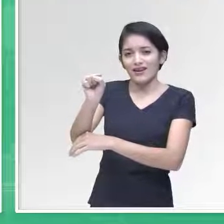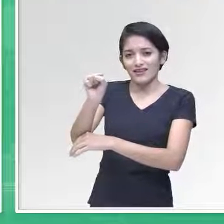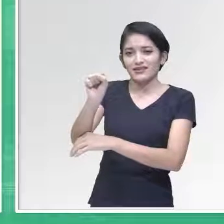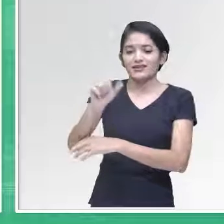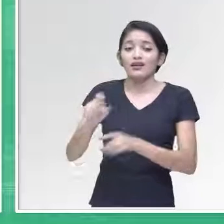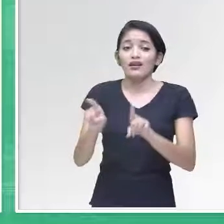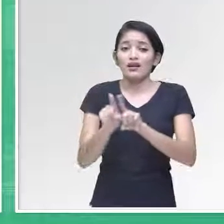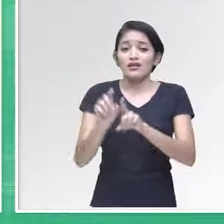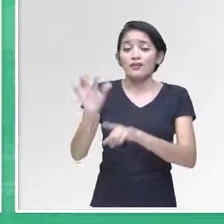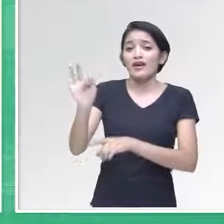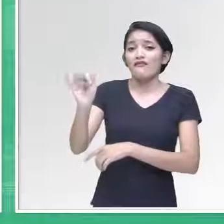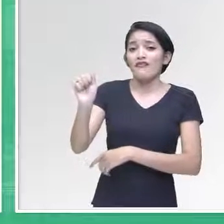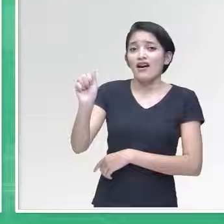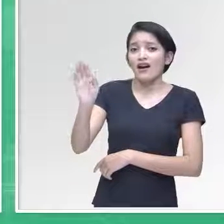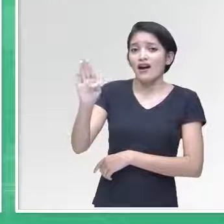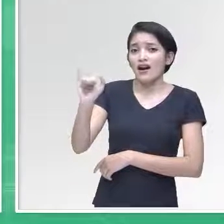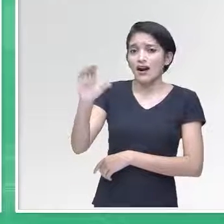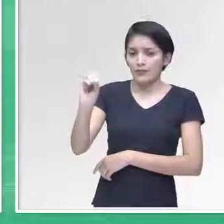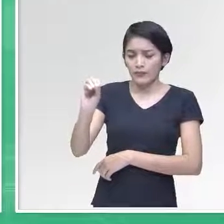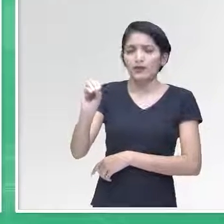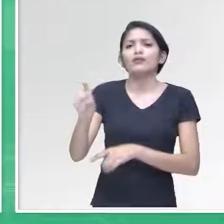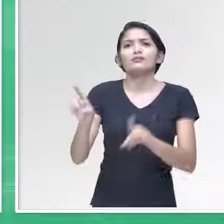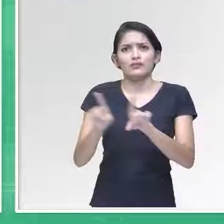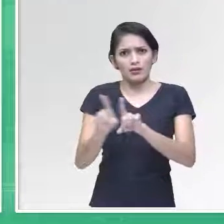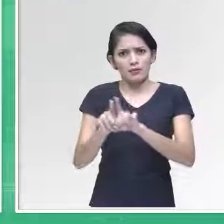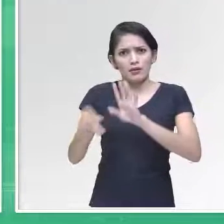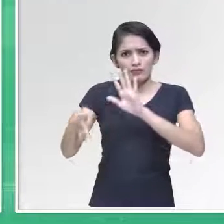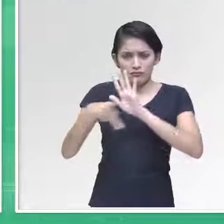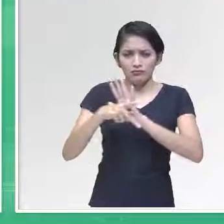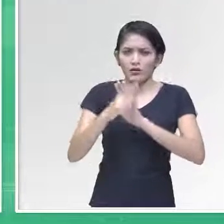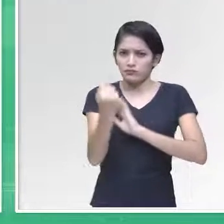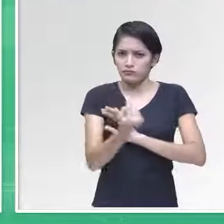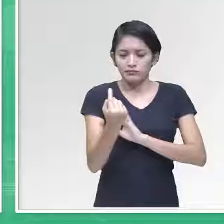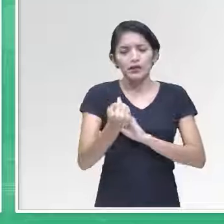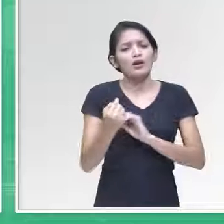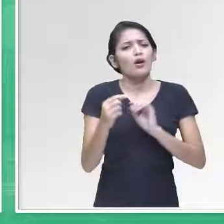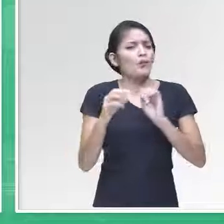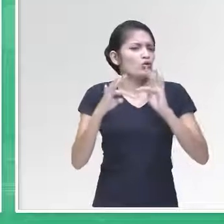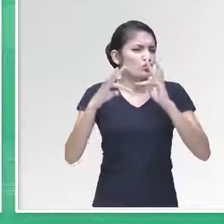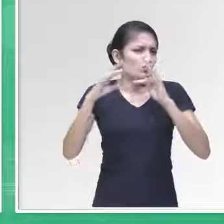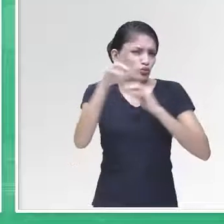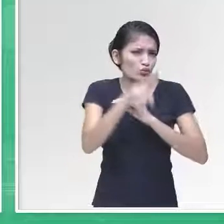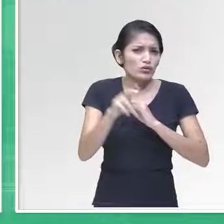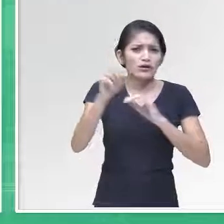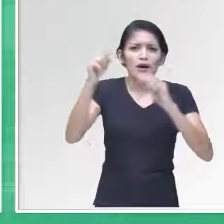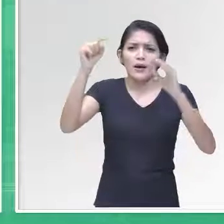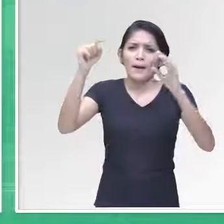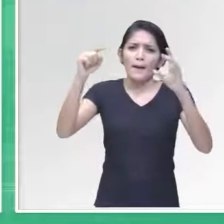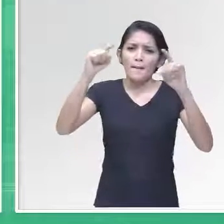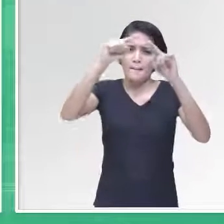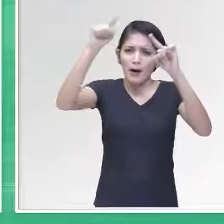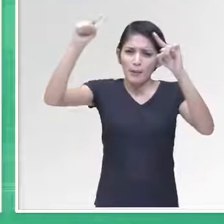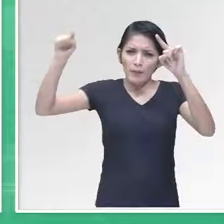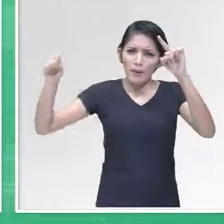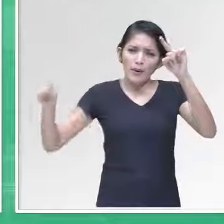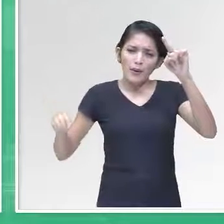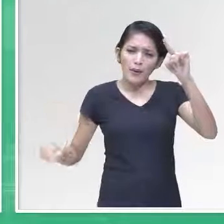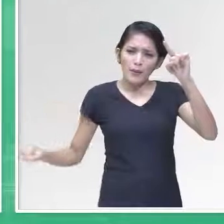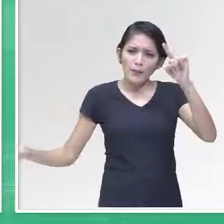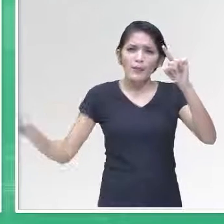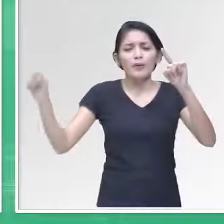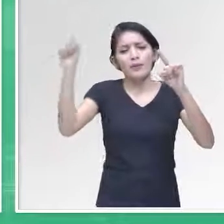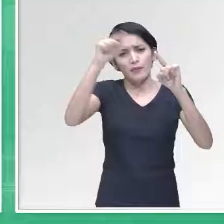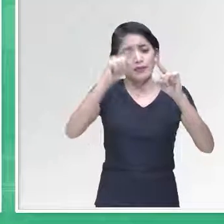mesma coisa, certo? Singular também. Então vocês podem utilizar essa galera todinha aí, certo? Seja pronomes